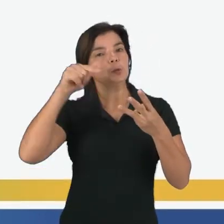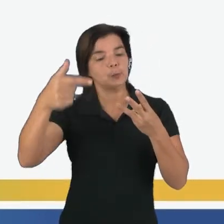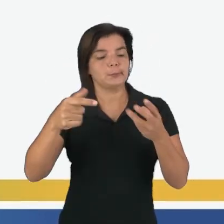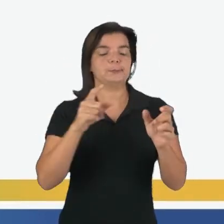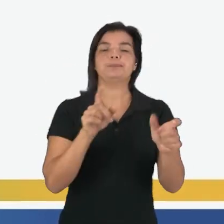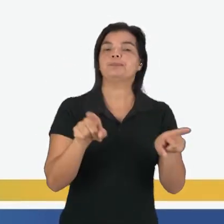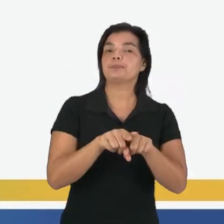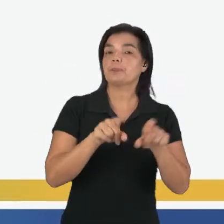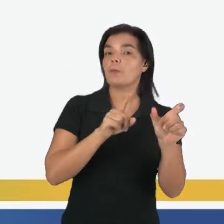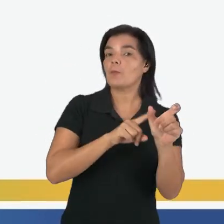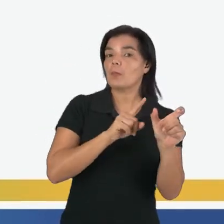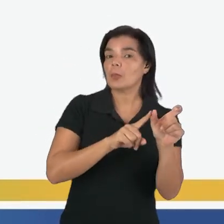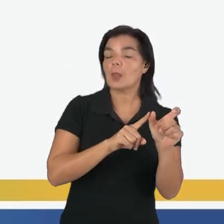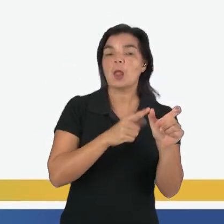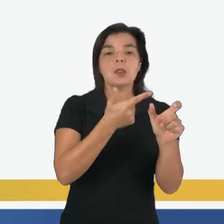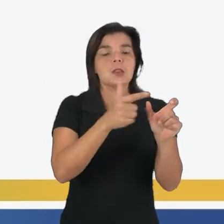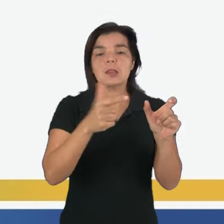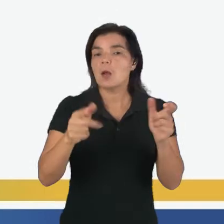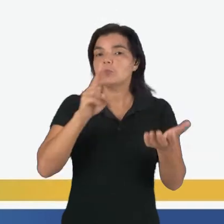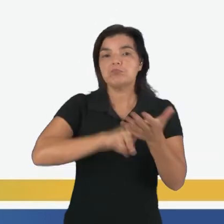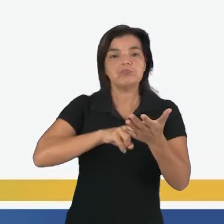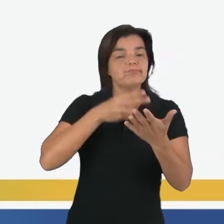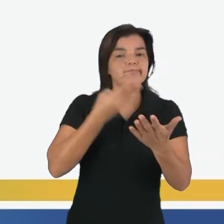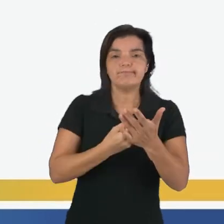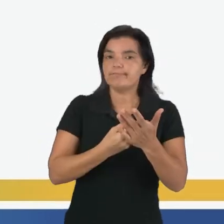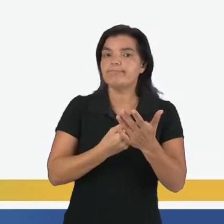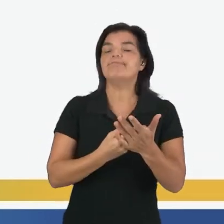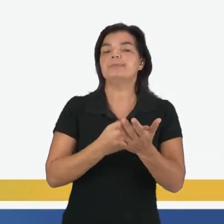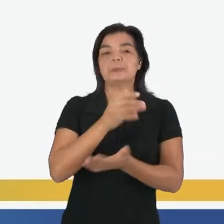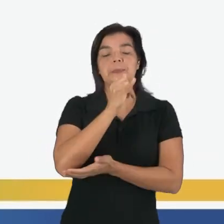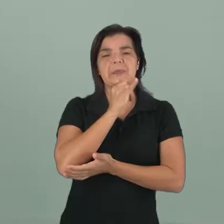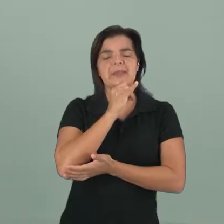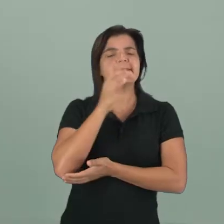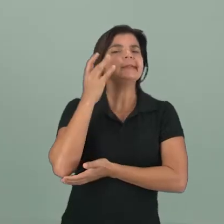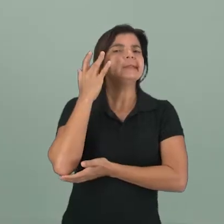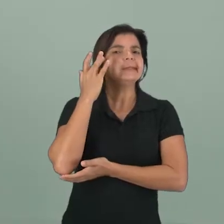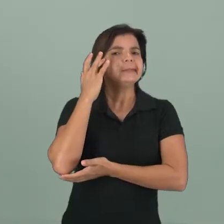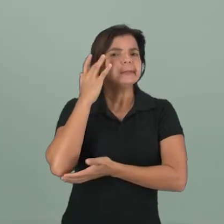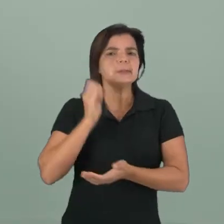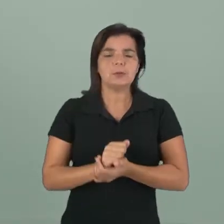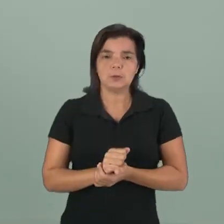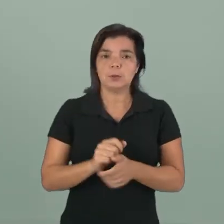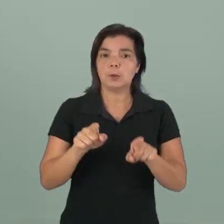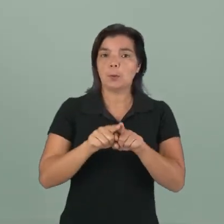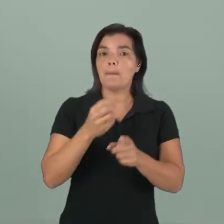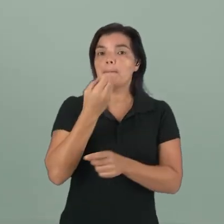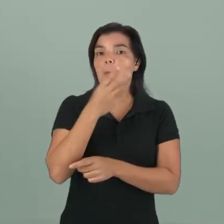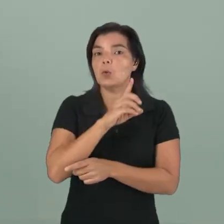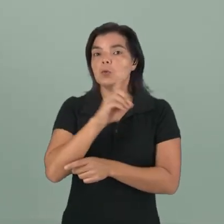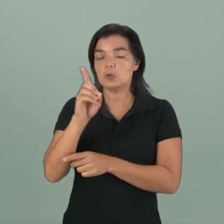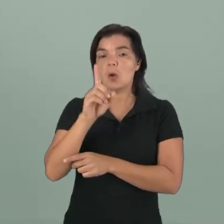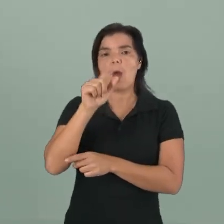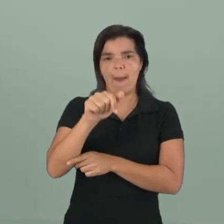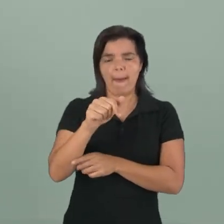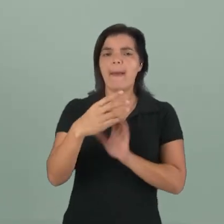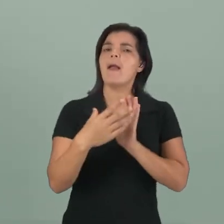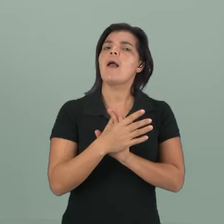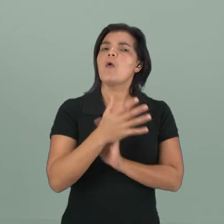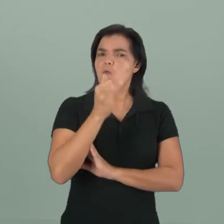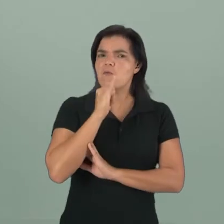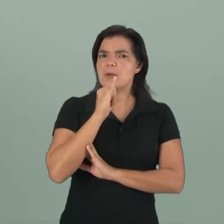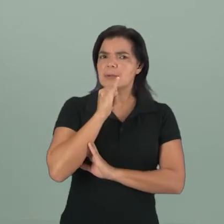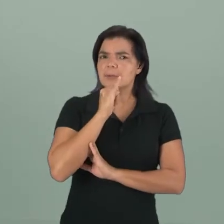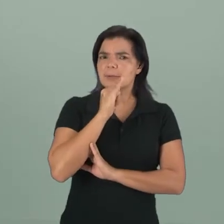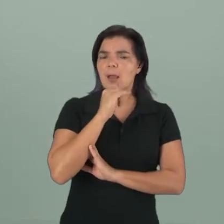Essa palavra, ela não tem tradução. Exemplo, será que good morning é um exemplo de